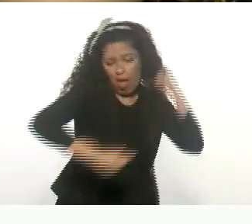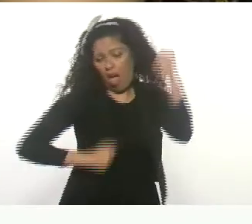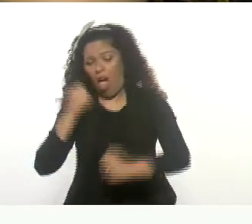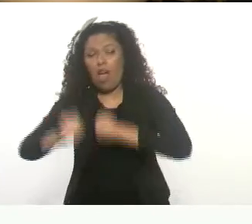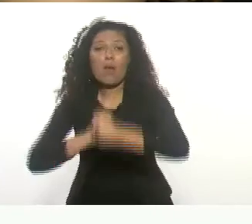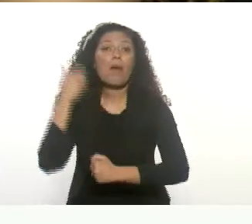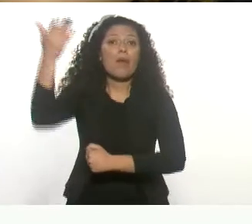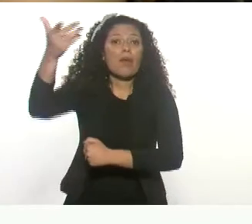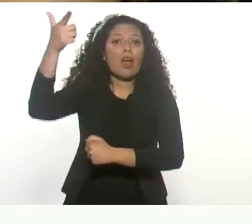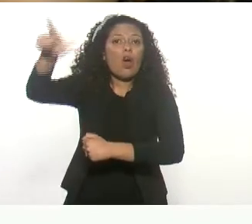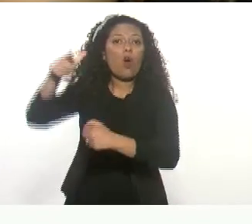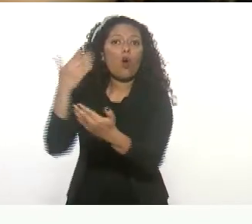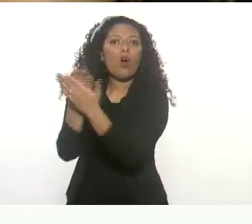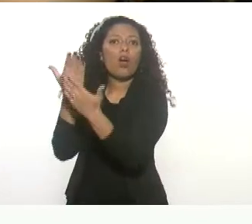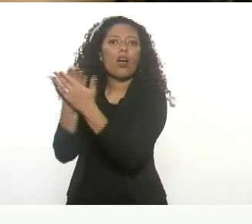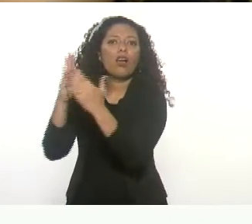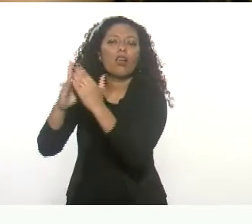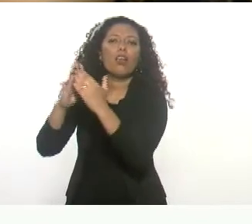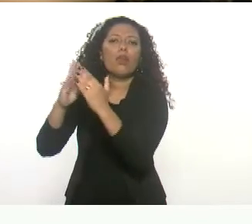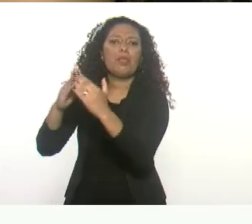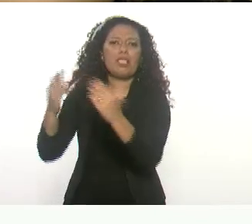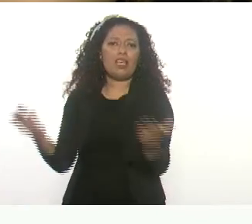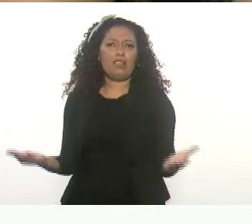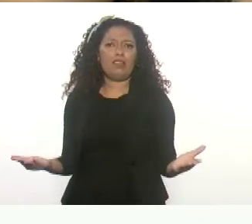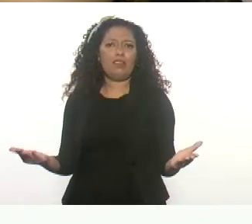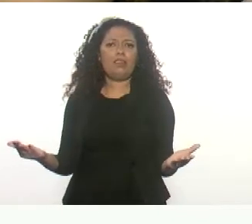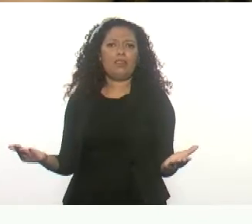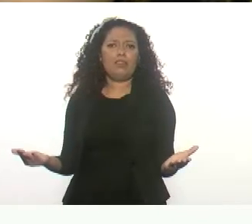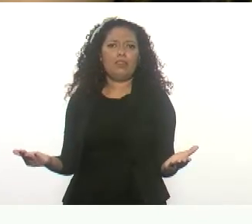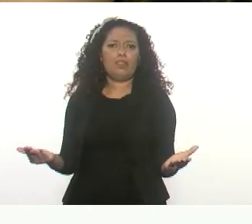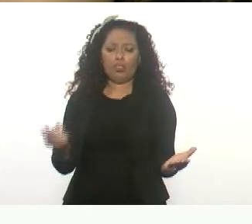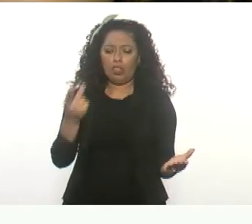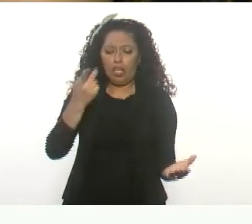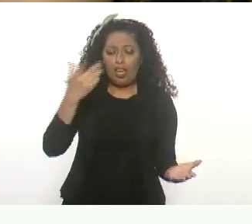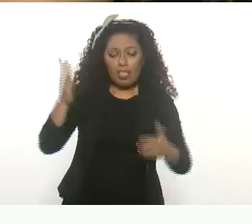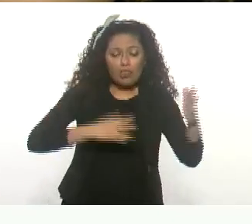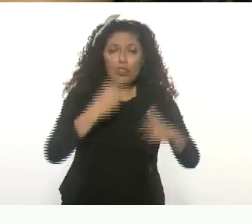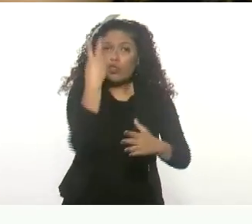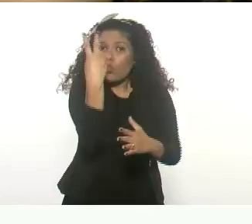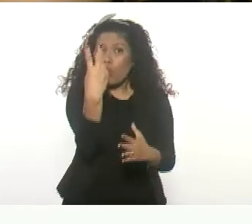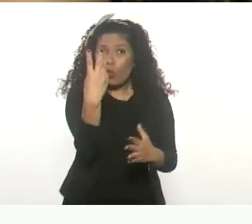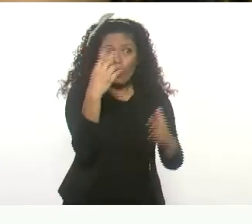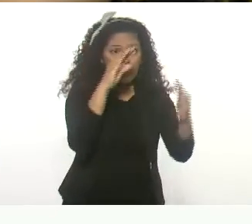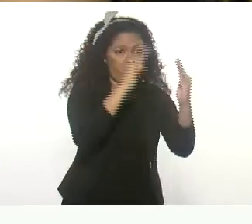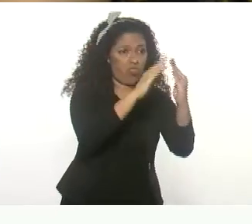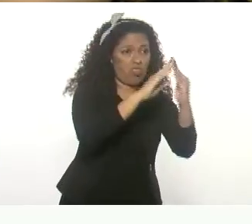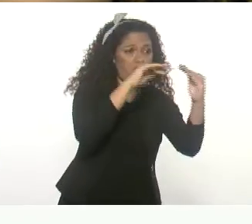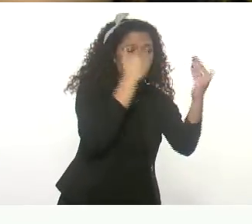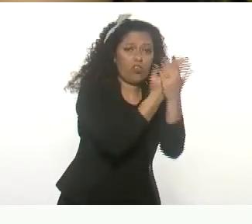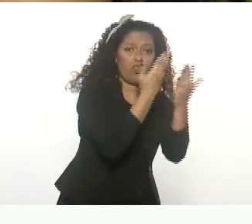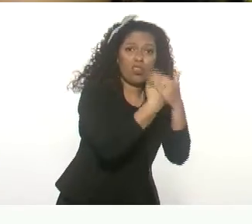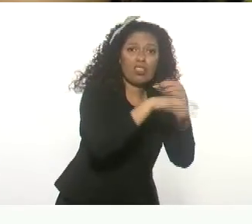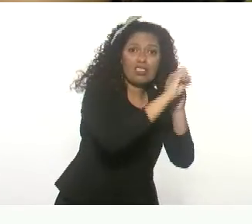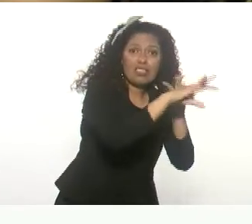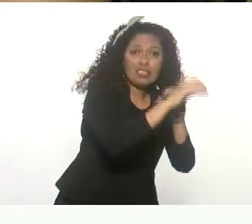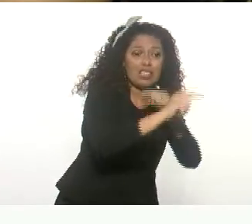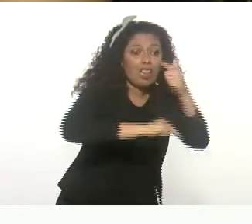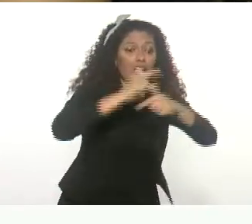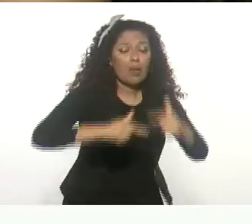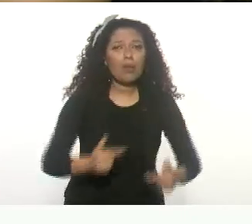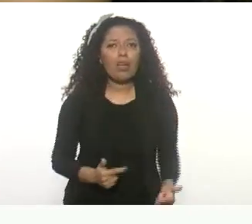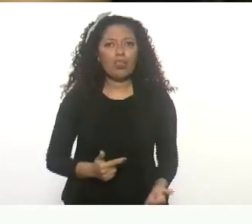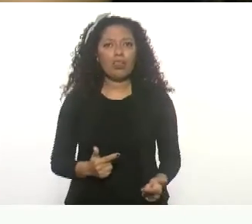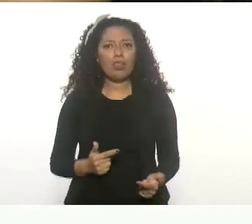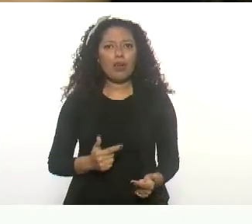loucura. Eu sou filho de professor, eu sei o que minha mãe passou para manter 2 matrículas ao mesmo tempo. Assim, chega a ser insano